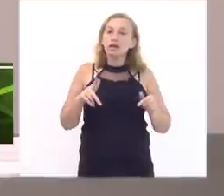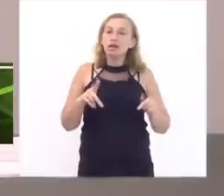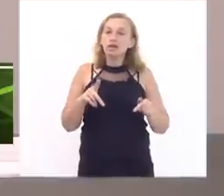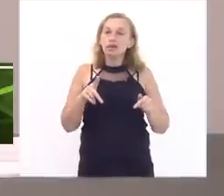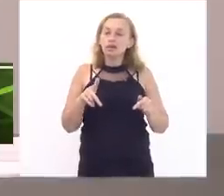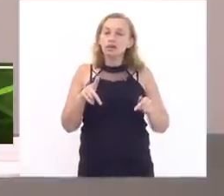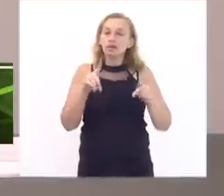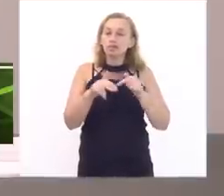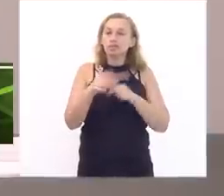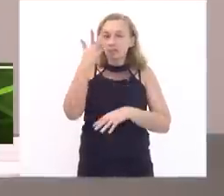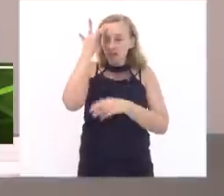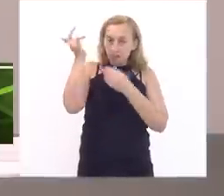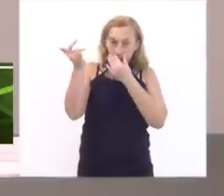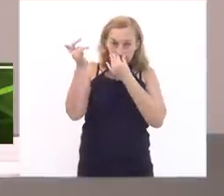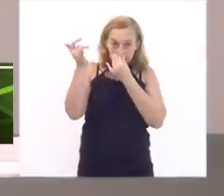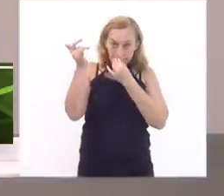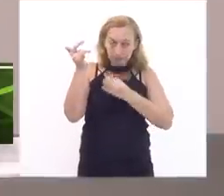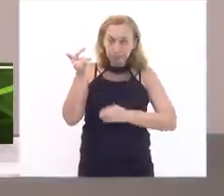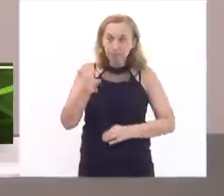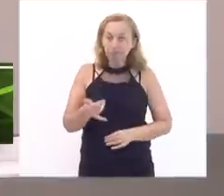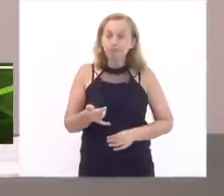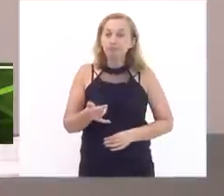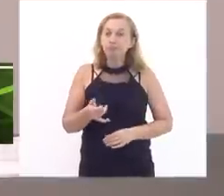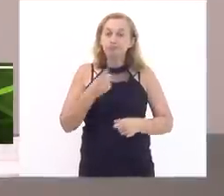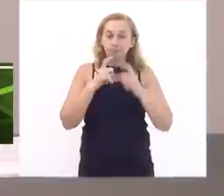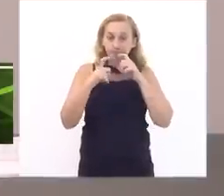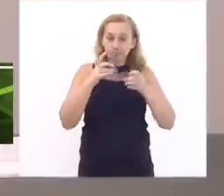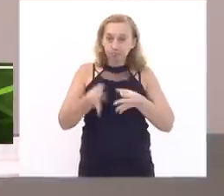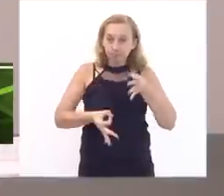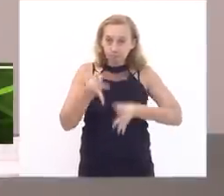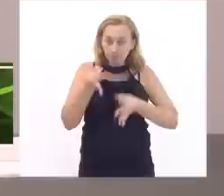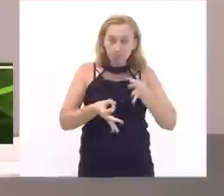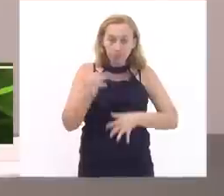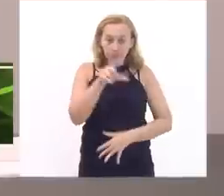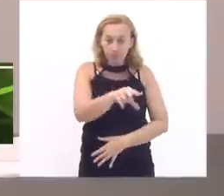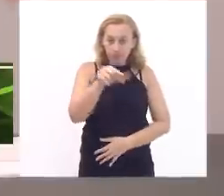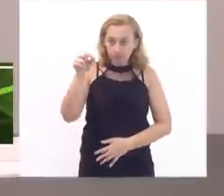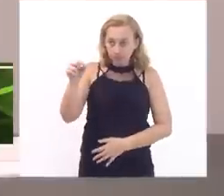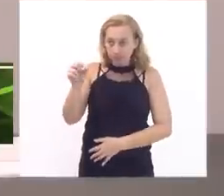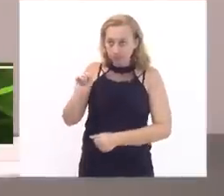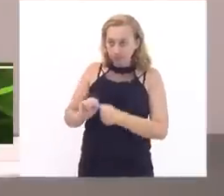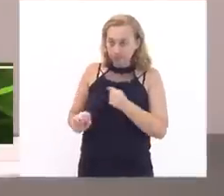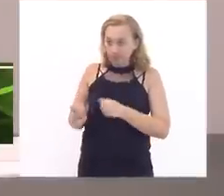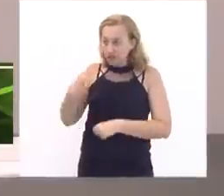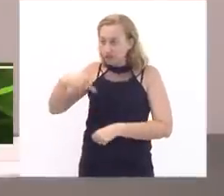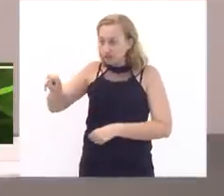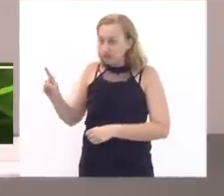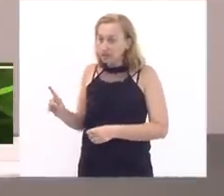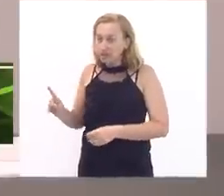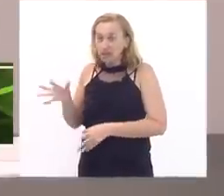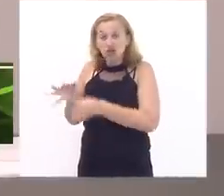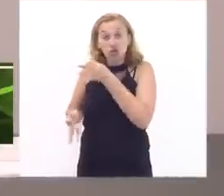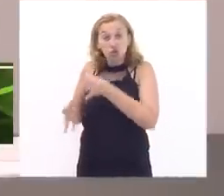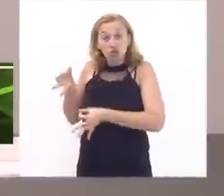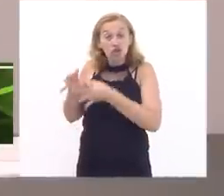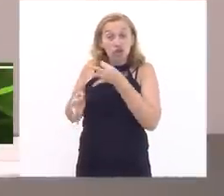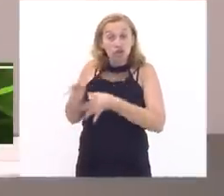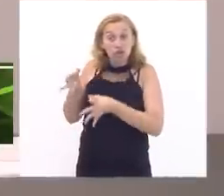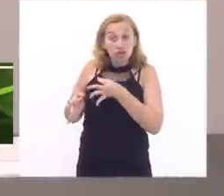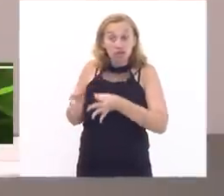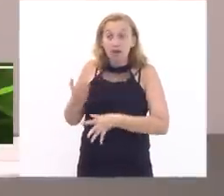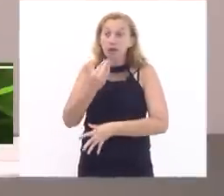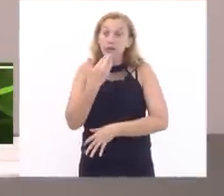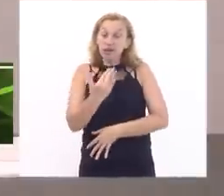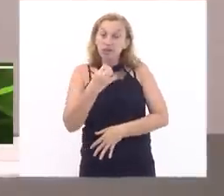debate jurídico, ao fazer esta opção, ele entre na justiça pedindo, se